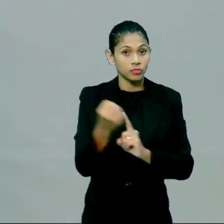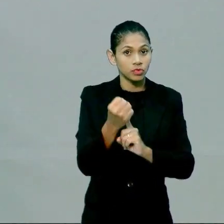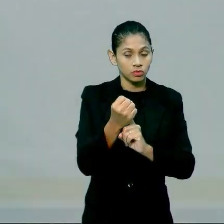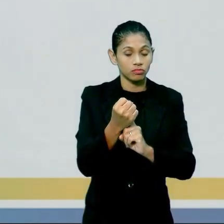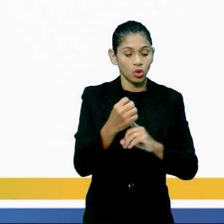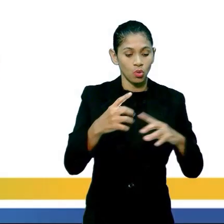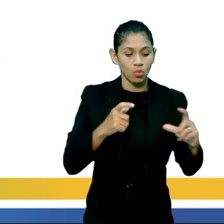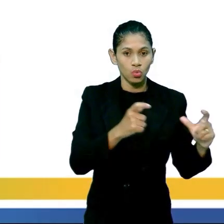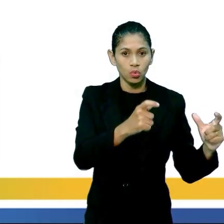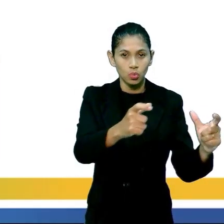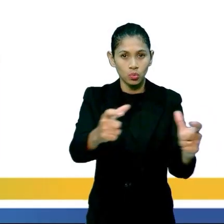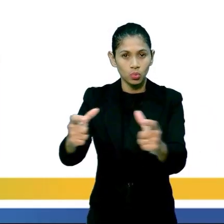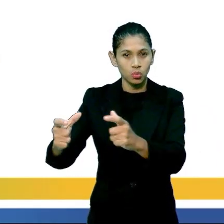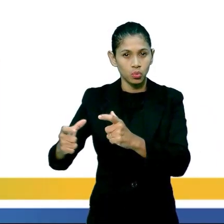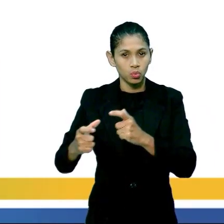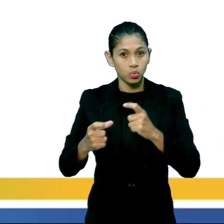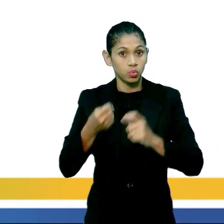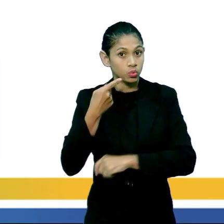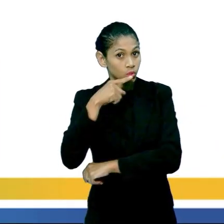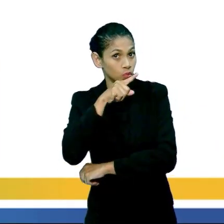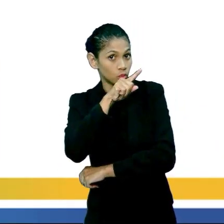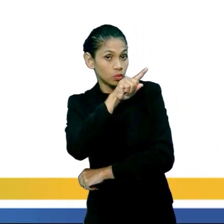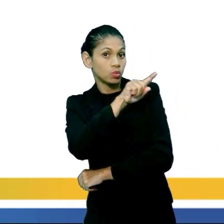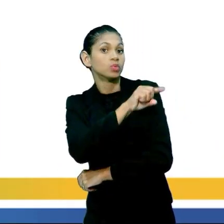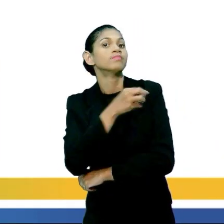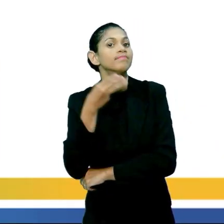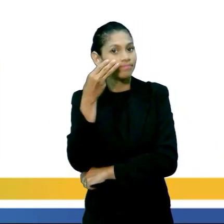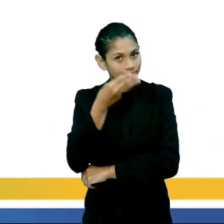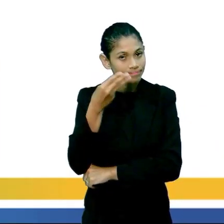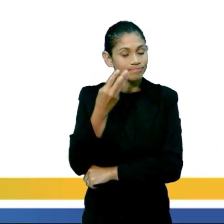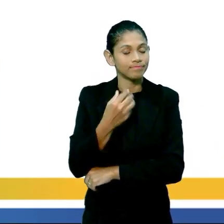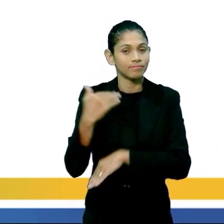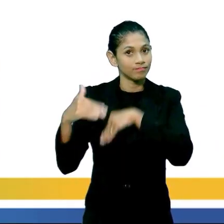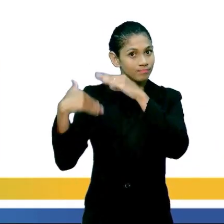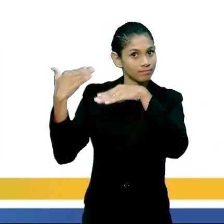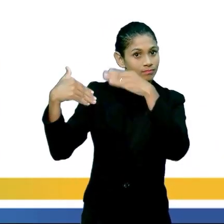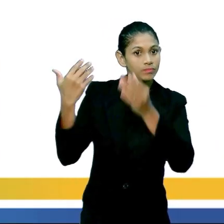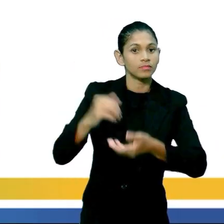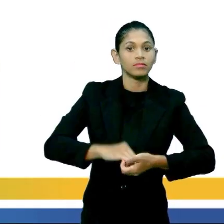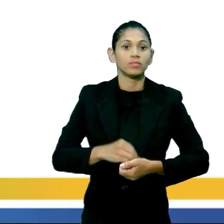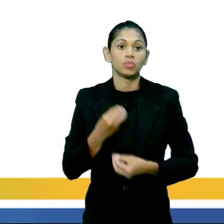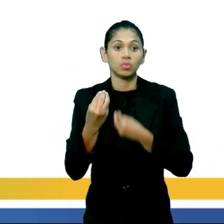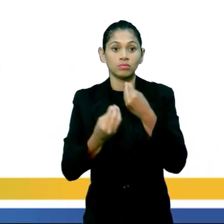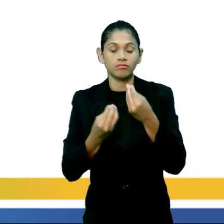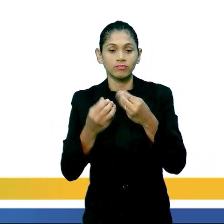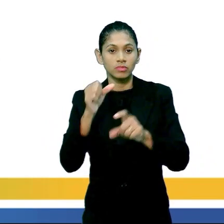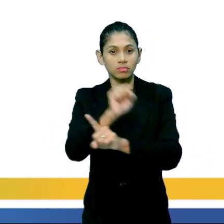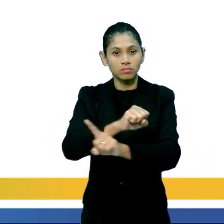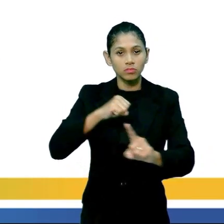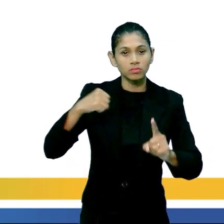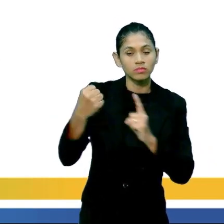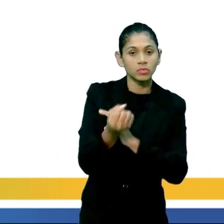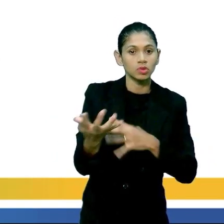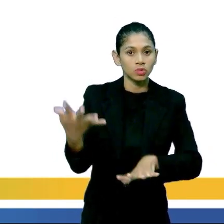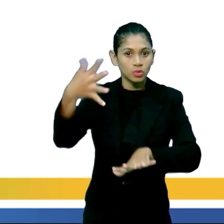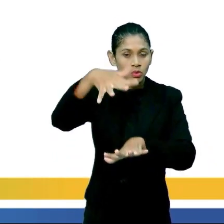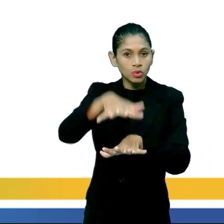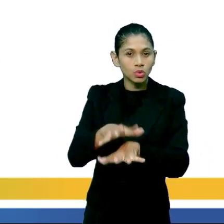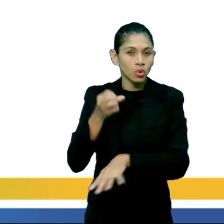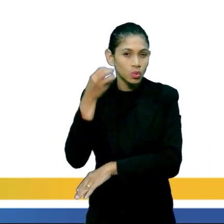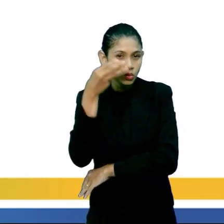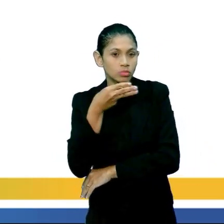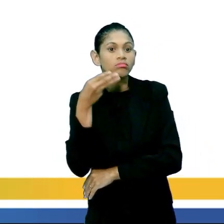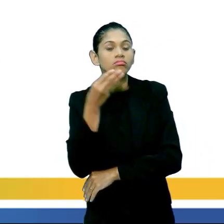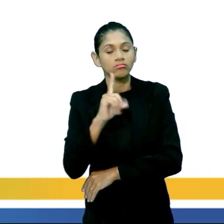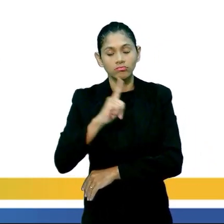produção da cana-de-açúcar. Essa sociedade colonial açucareira, como é assim chamada, ela tem características muito